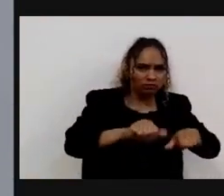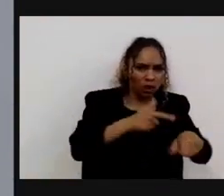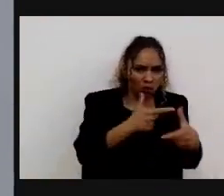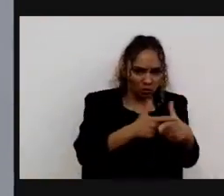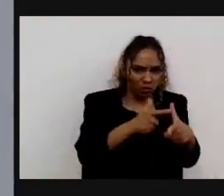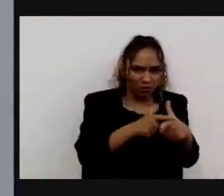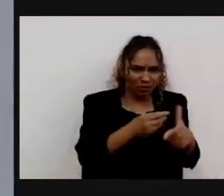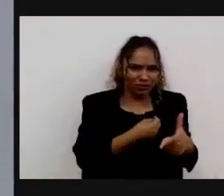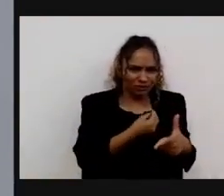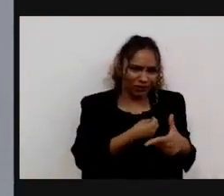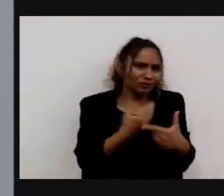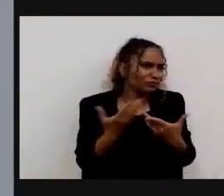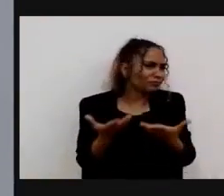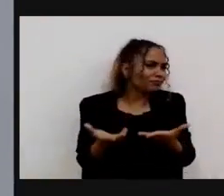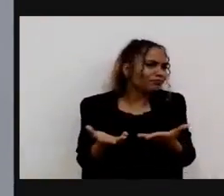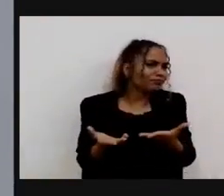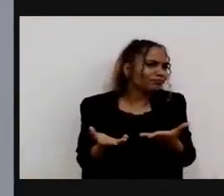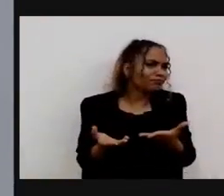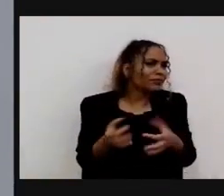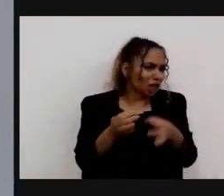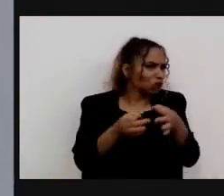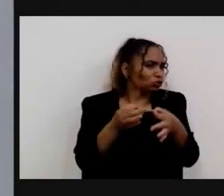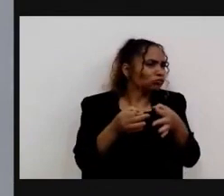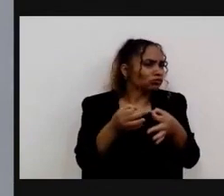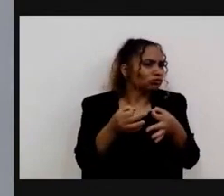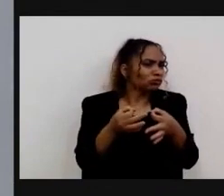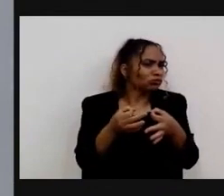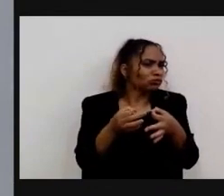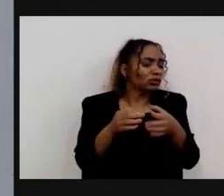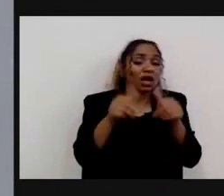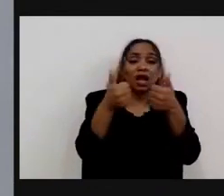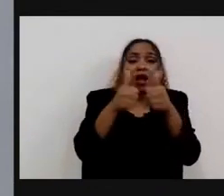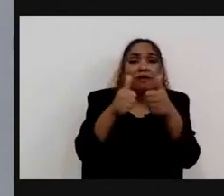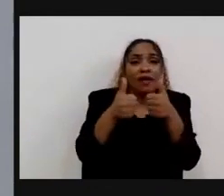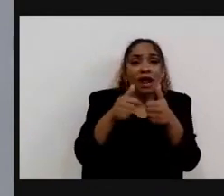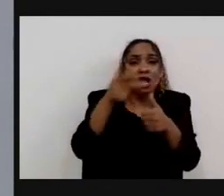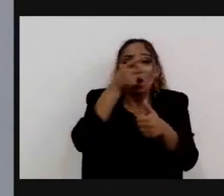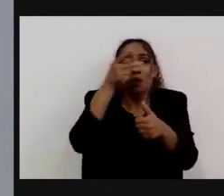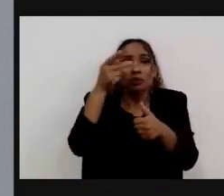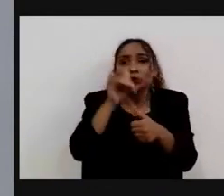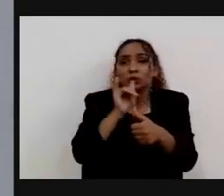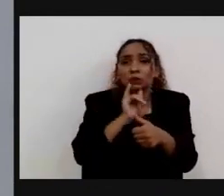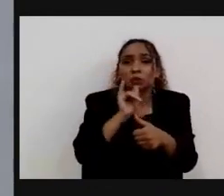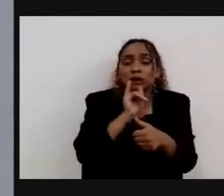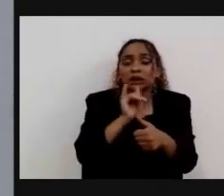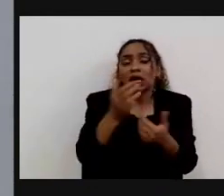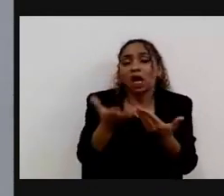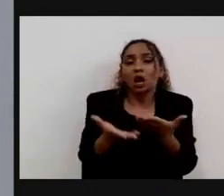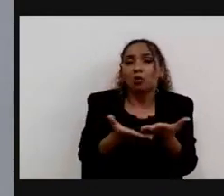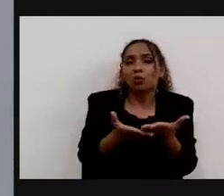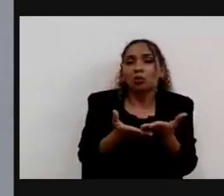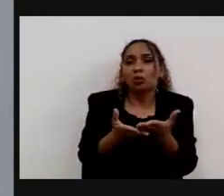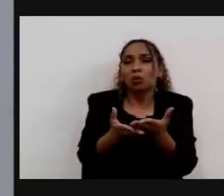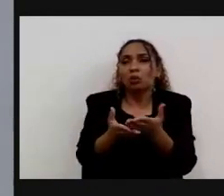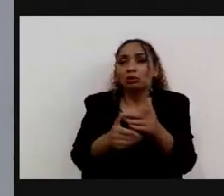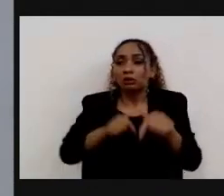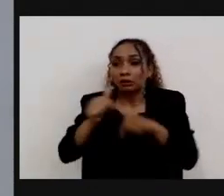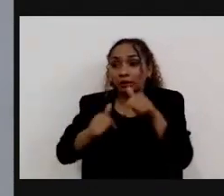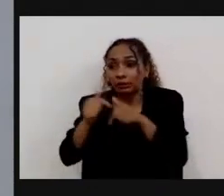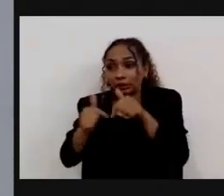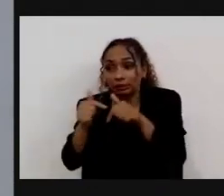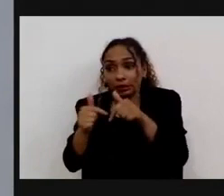vivendo será isso é justo e avaliar uma pessoa por exemplo que trabalha como uma máquina